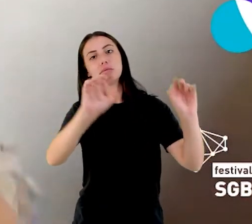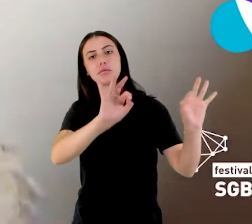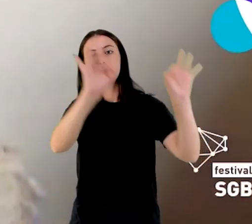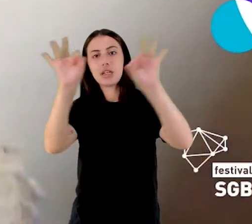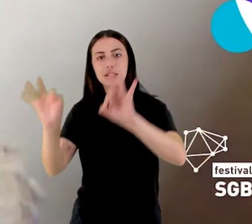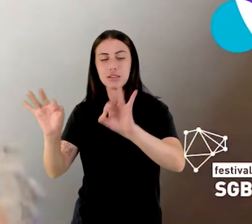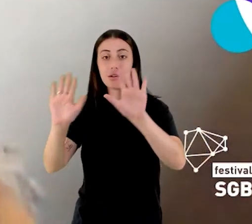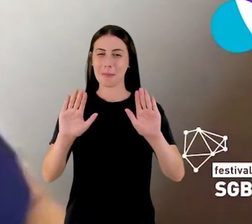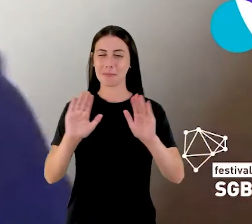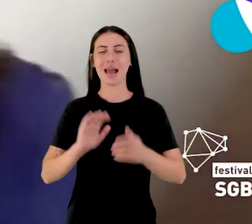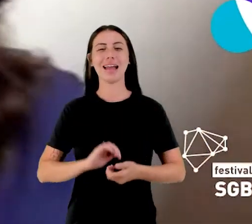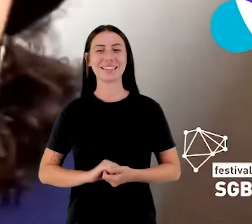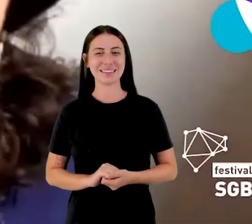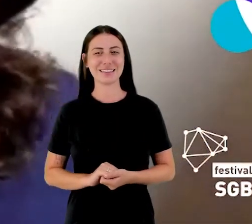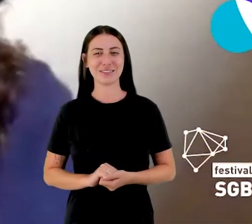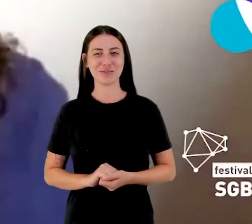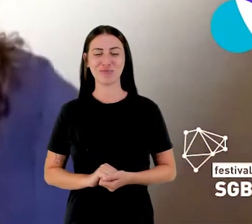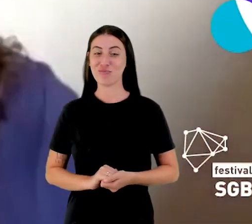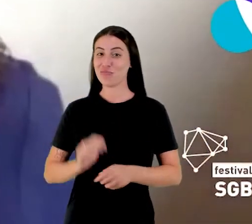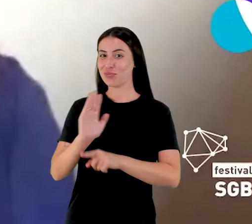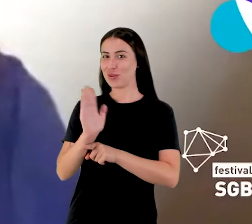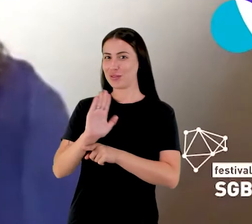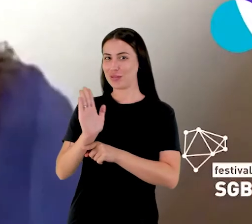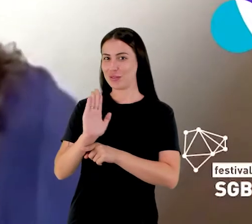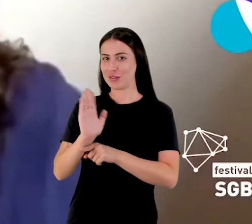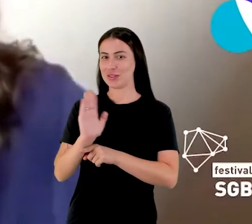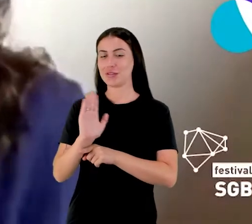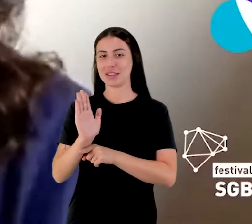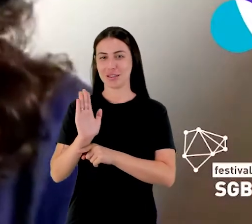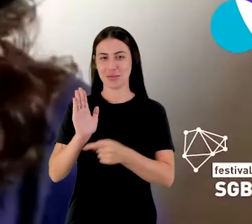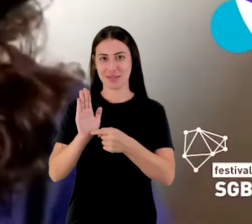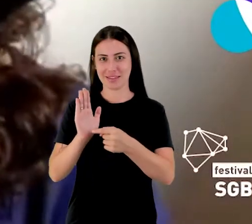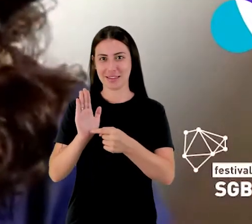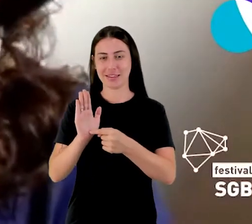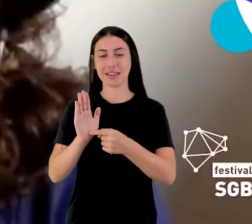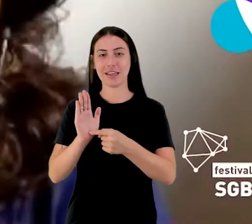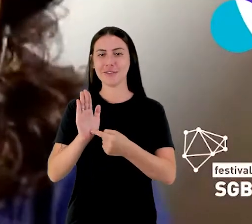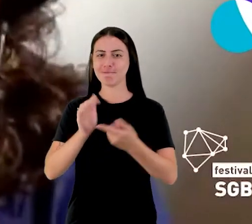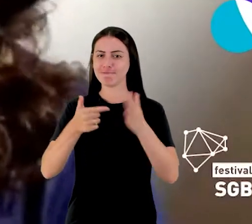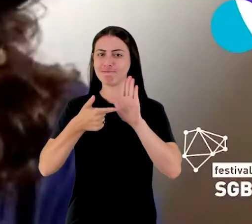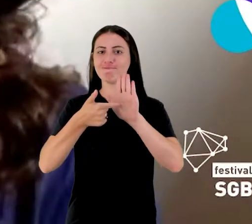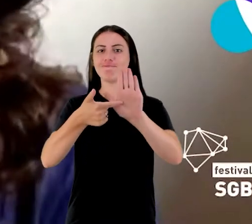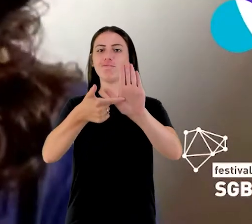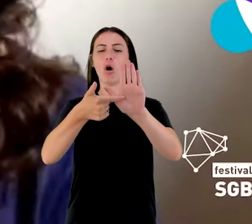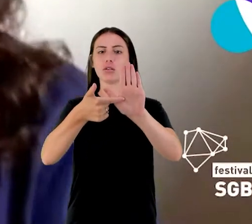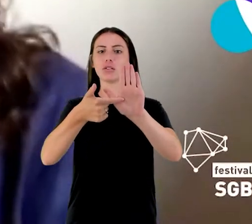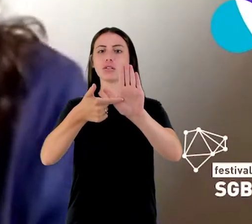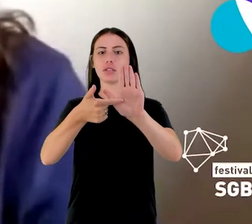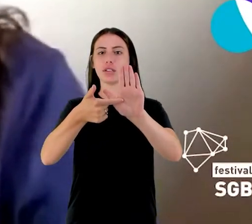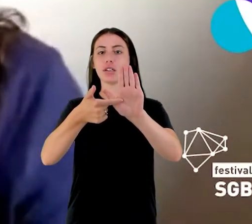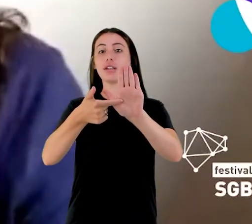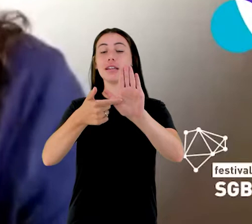eu não sei se a maioria de vocês já viu o filme, porque ele está disponibilizado numa plataforma Videocamp, que é para exibições